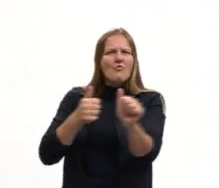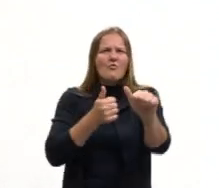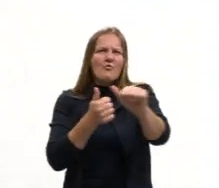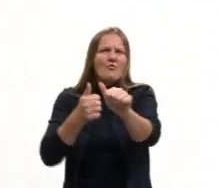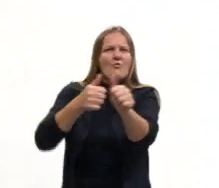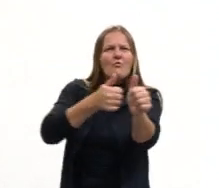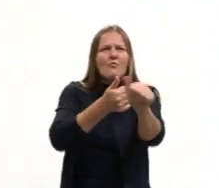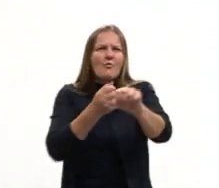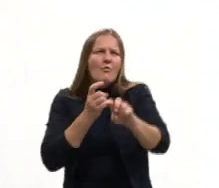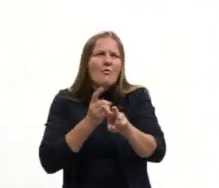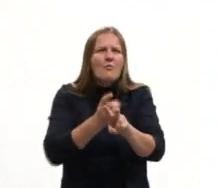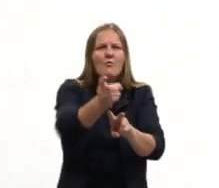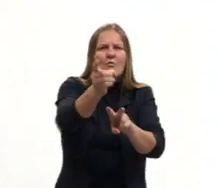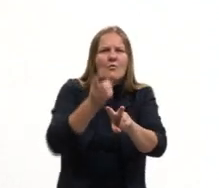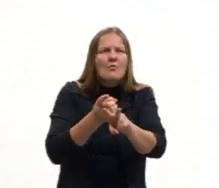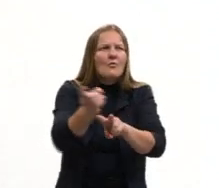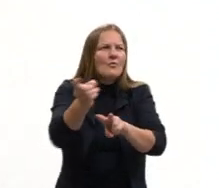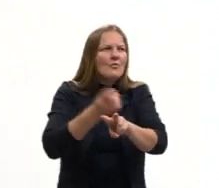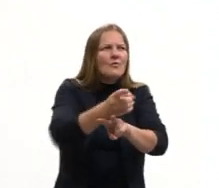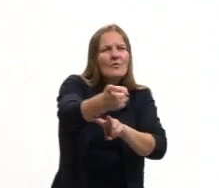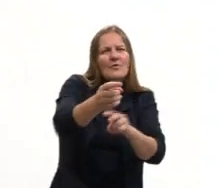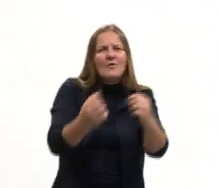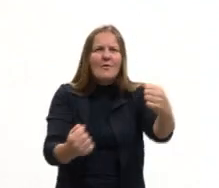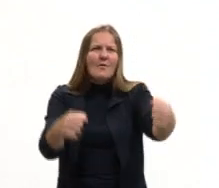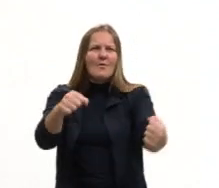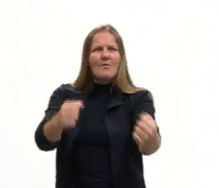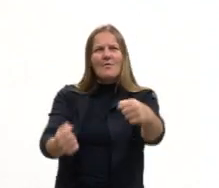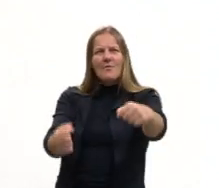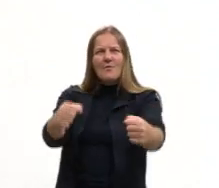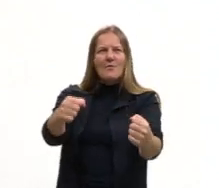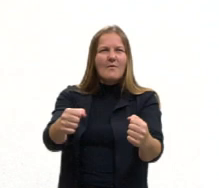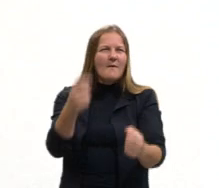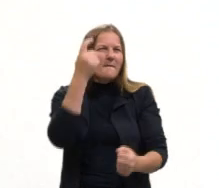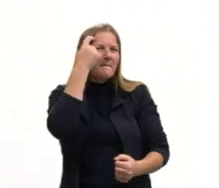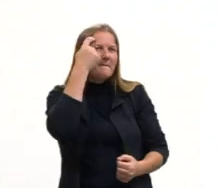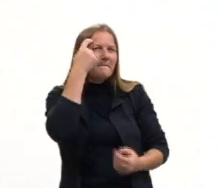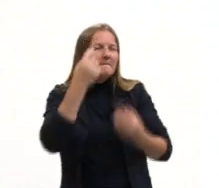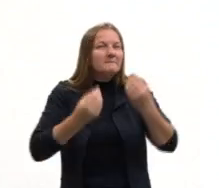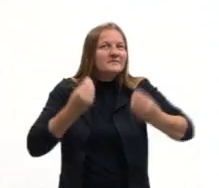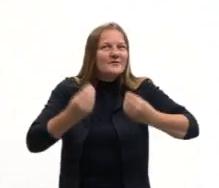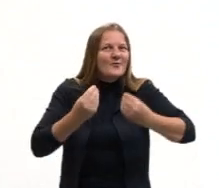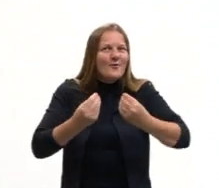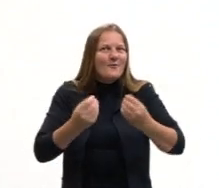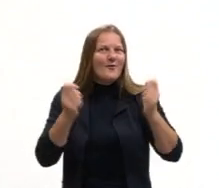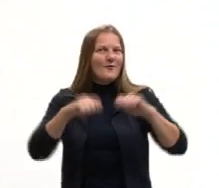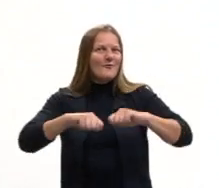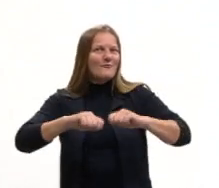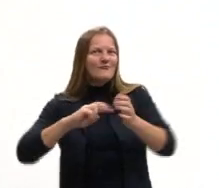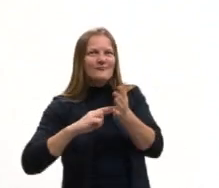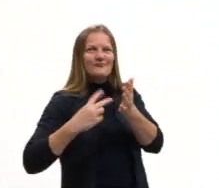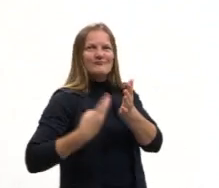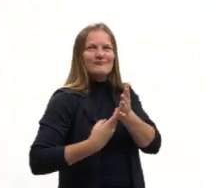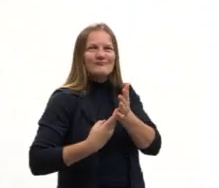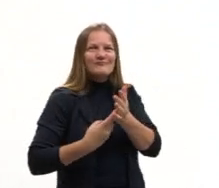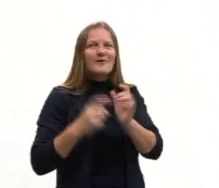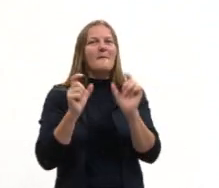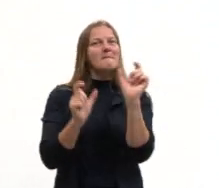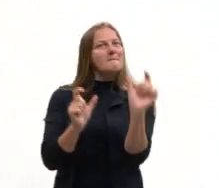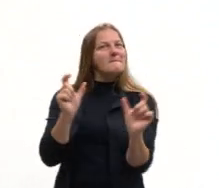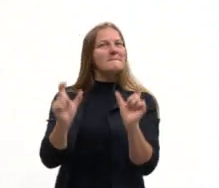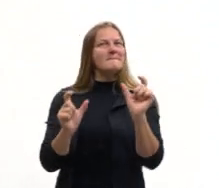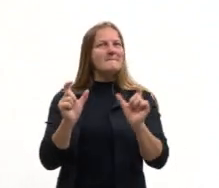e eu trouxe essa imagem pra gente pensar também sobre as possibilidades interpretativas das